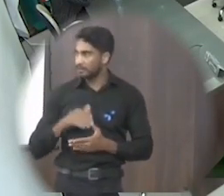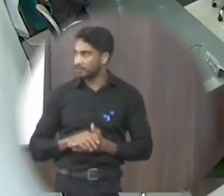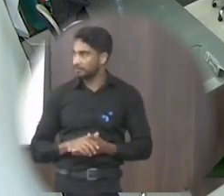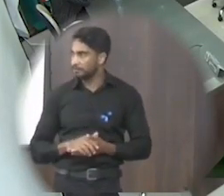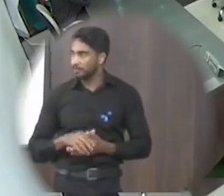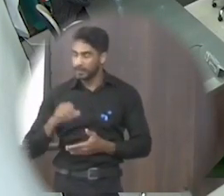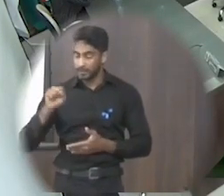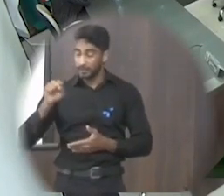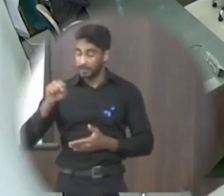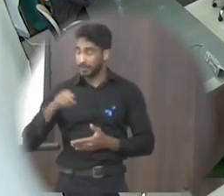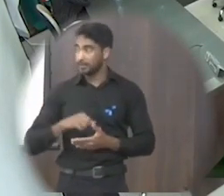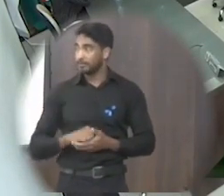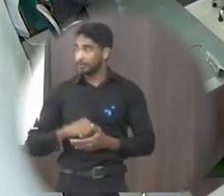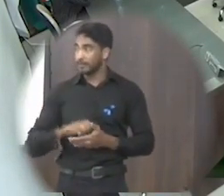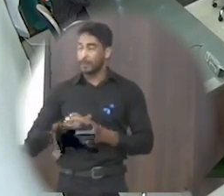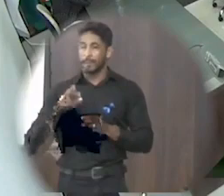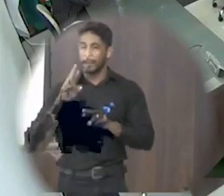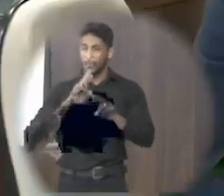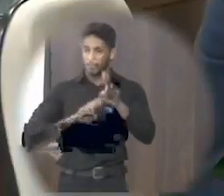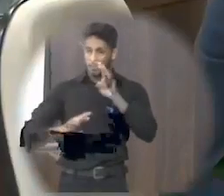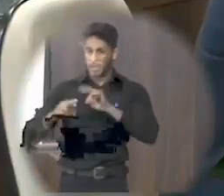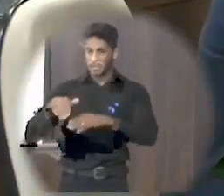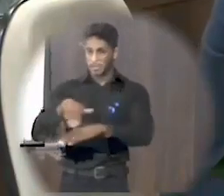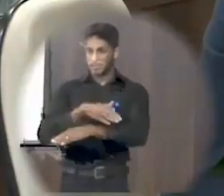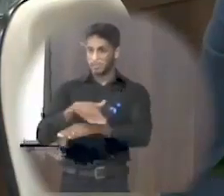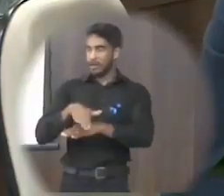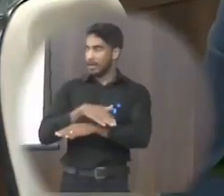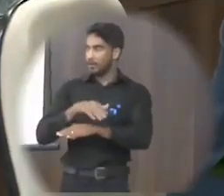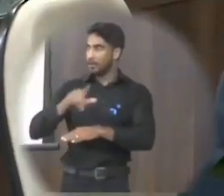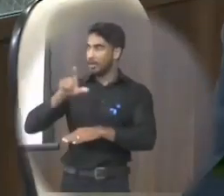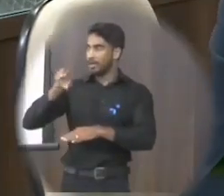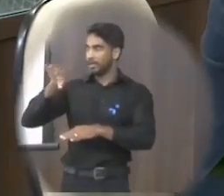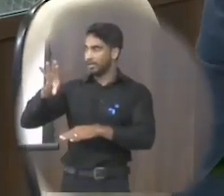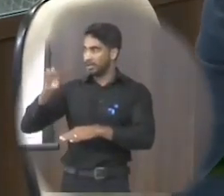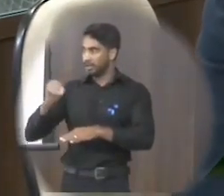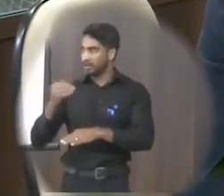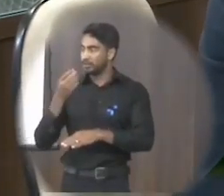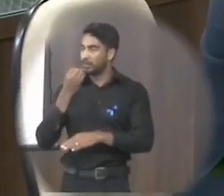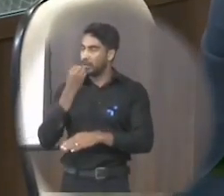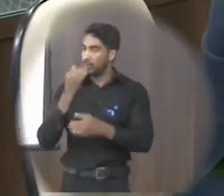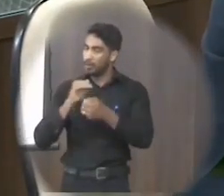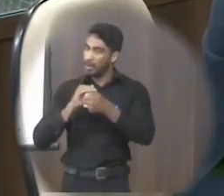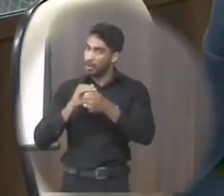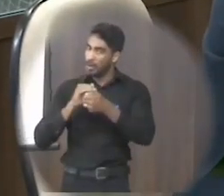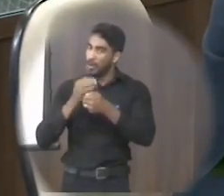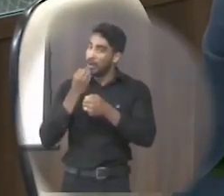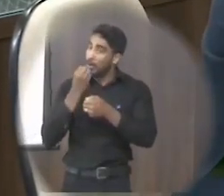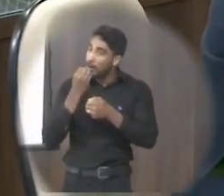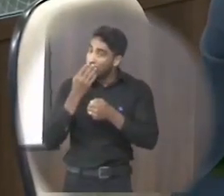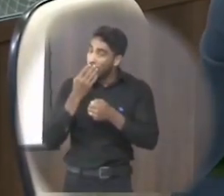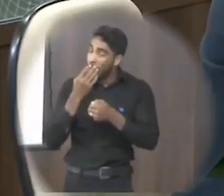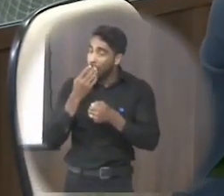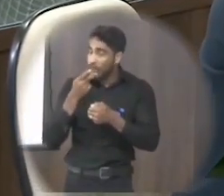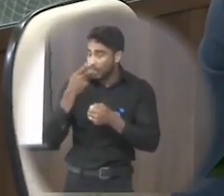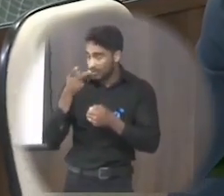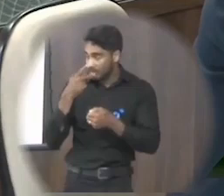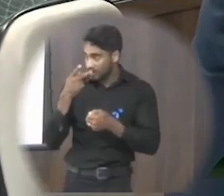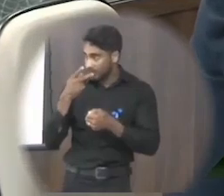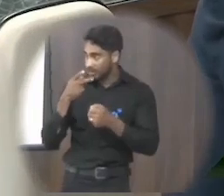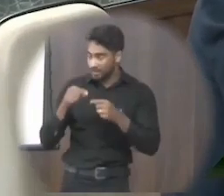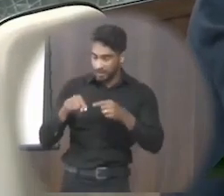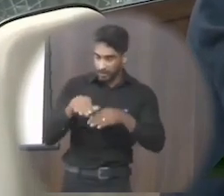Sim, colega. Com relação à rua Lídio, quero dar uma notícia boa aí para os moradores. Da rua da Avenida Confidência